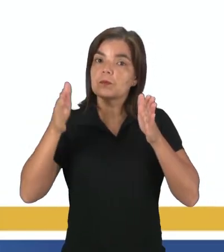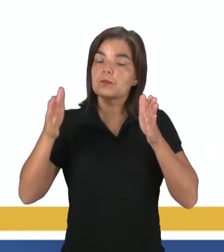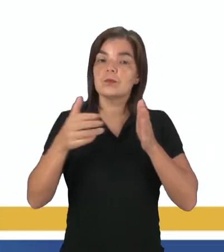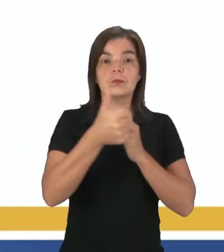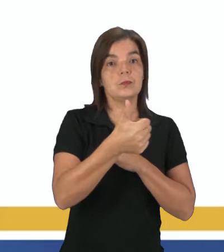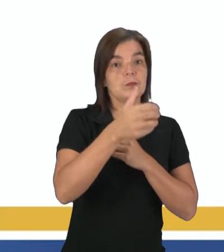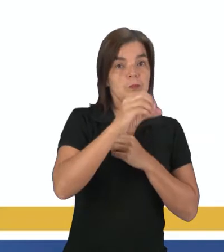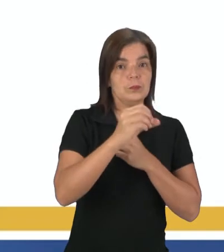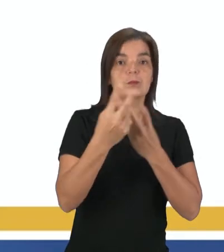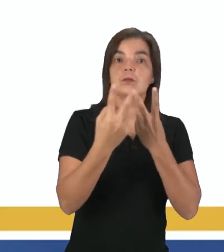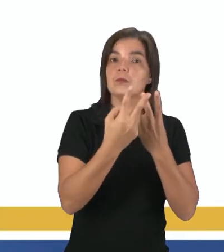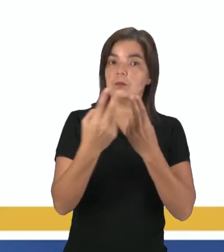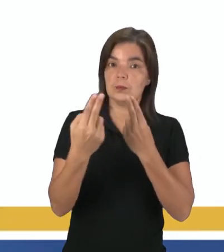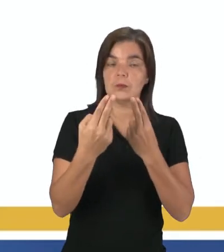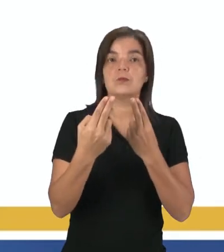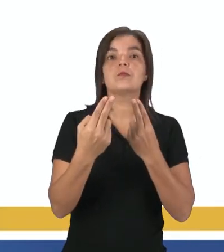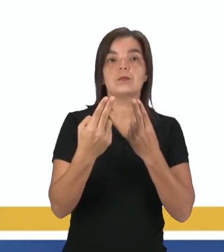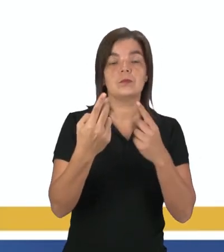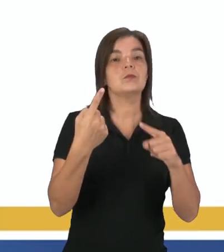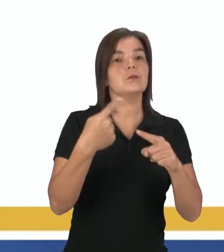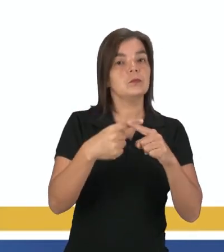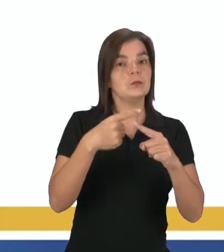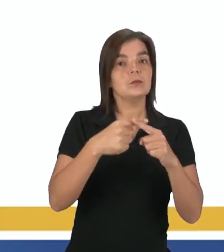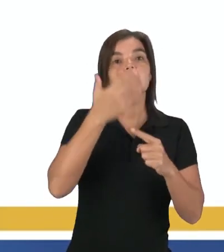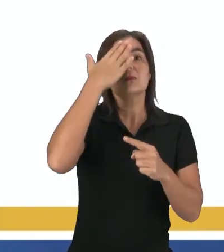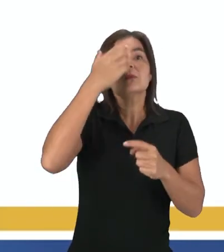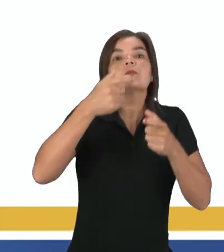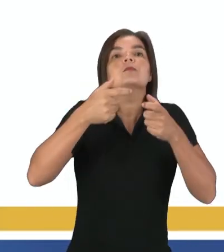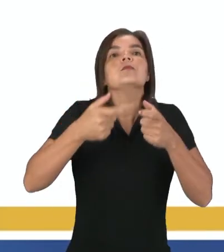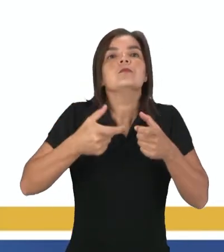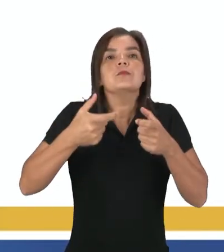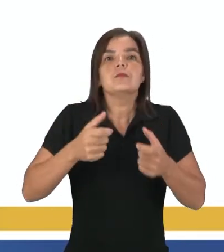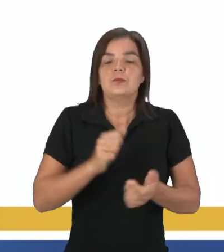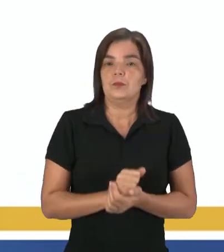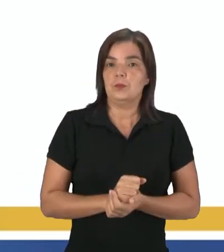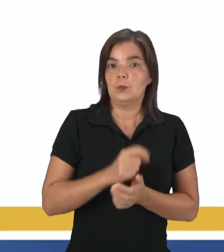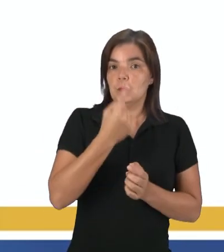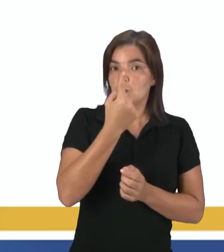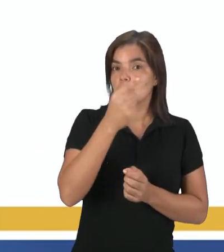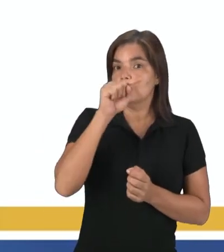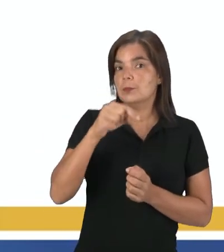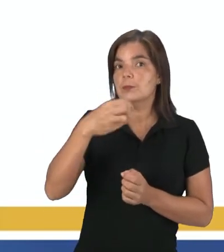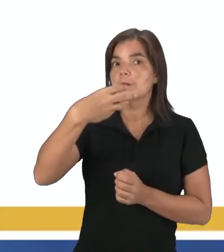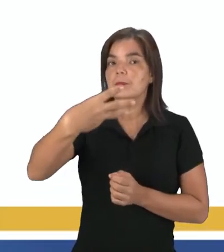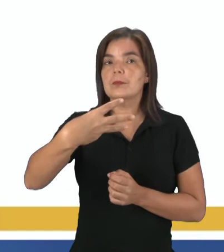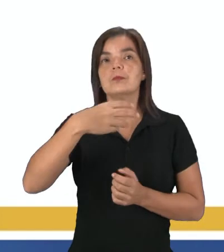partes iguais e eu tomei a terceira parte, porque eu quero saber onde está o 1,3.